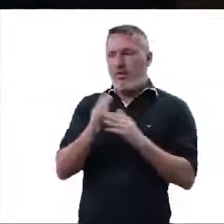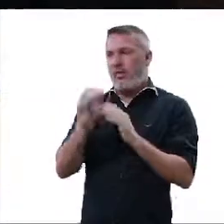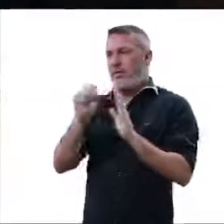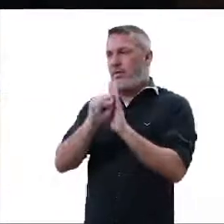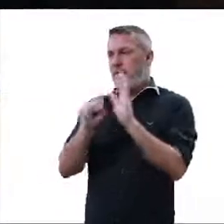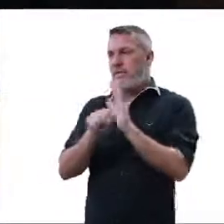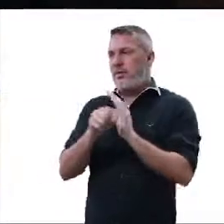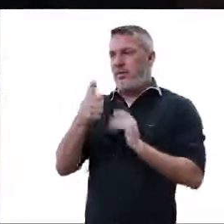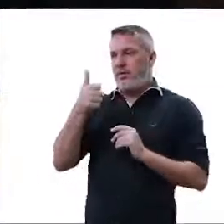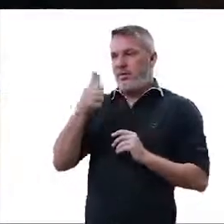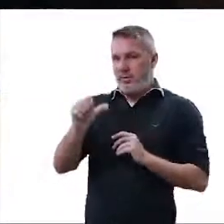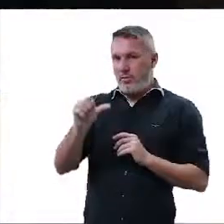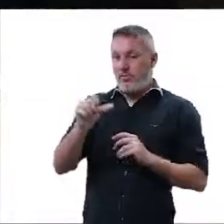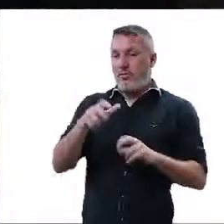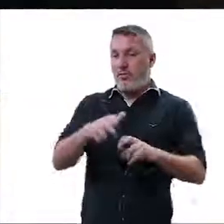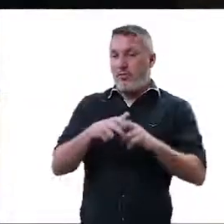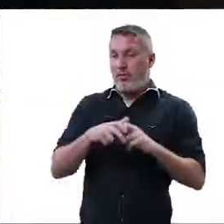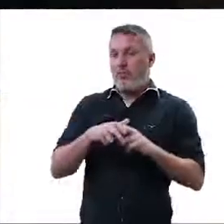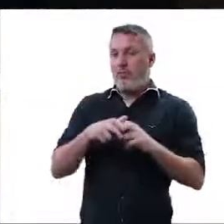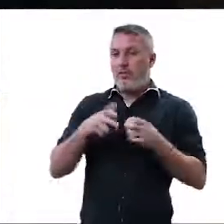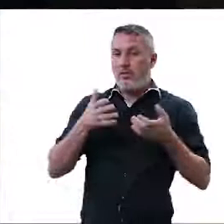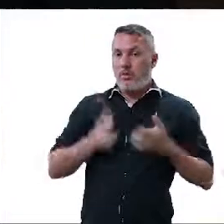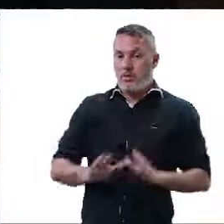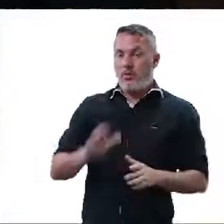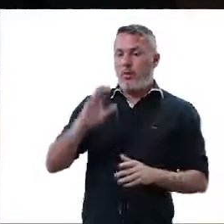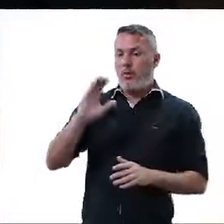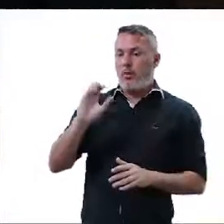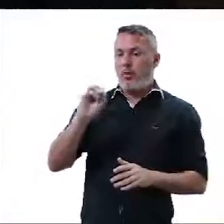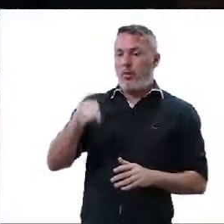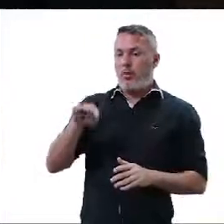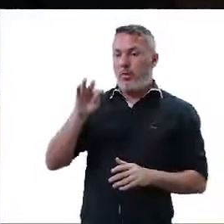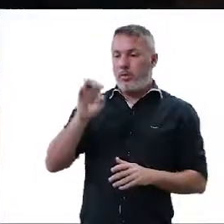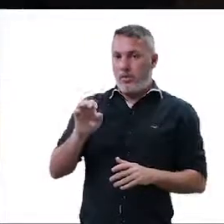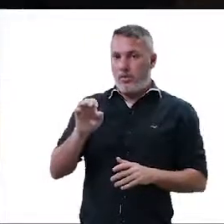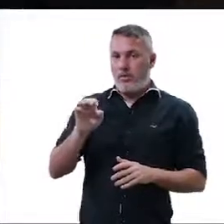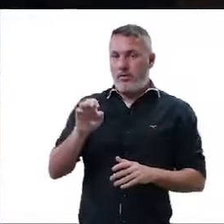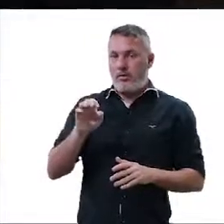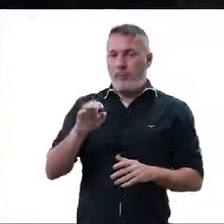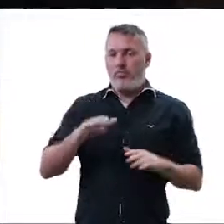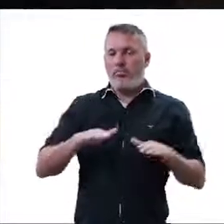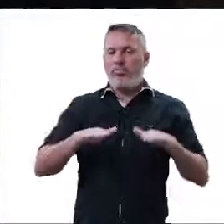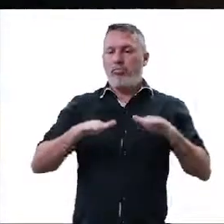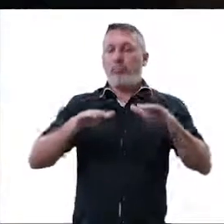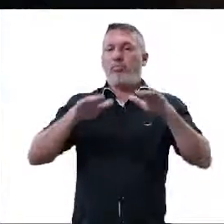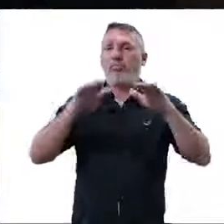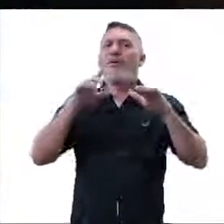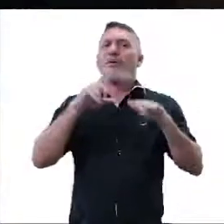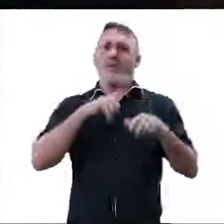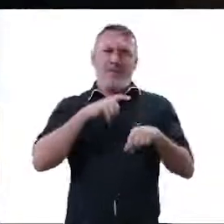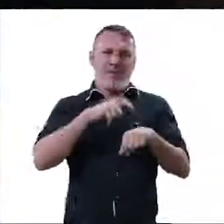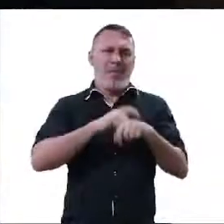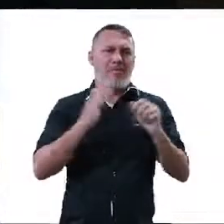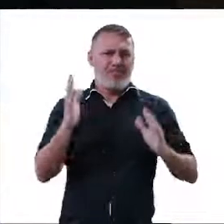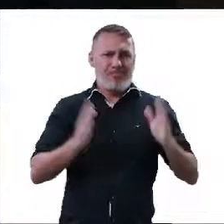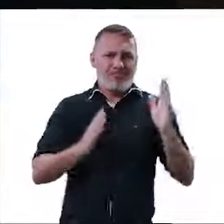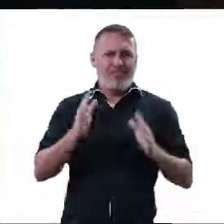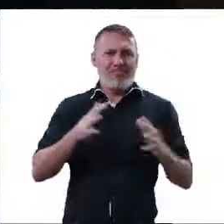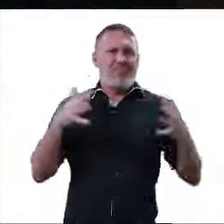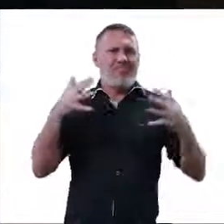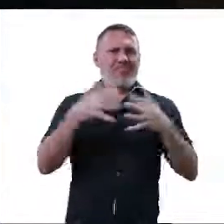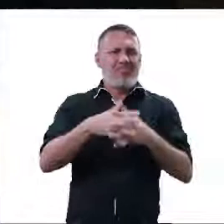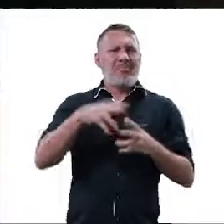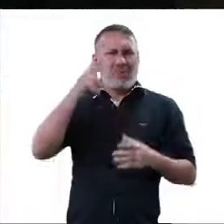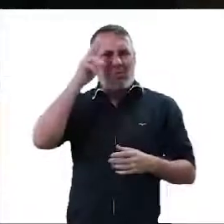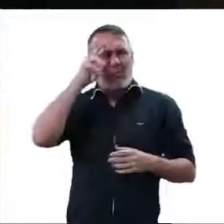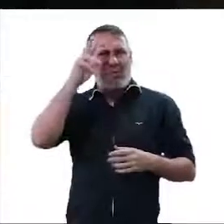o Comte, ele nasce num período bastante turbulento da história. Por que